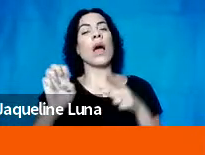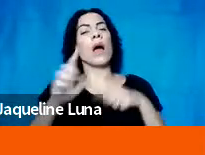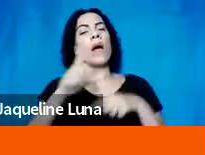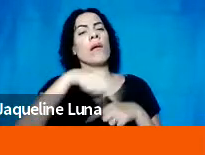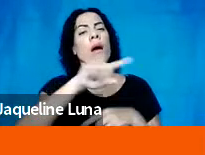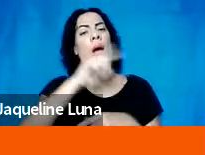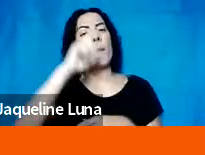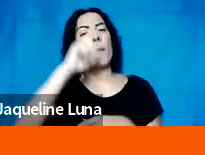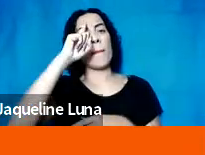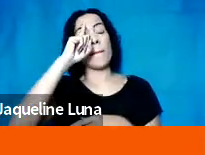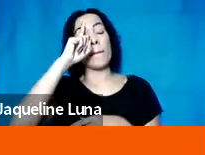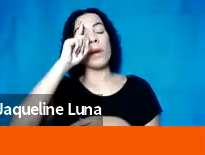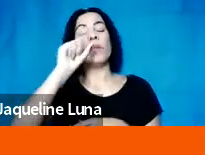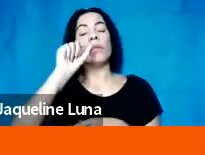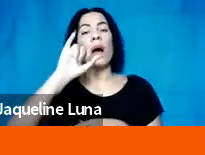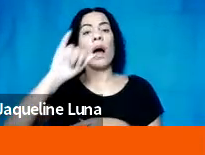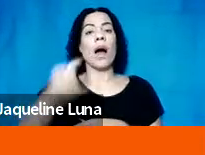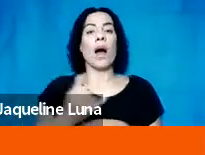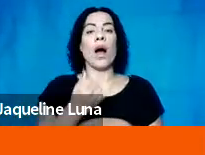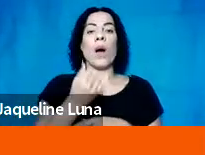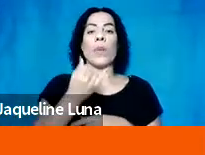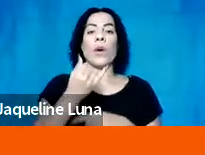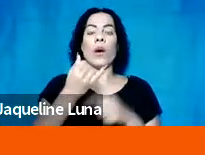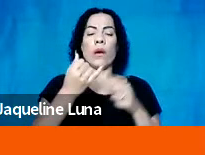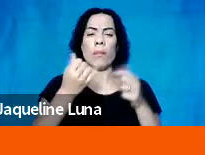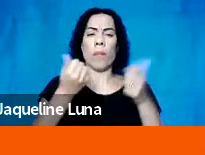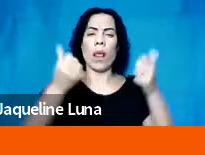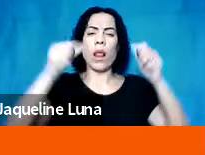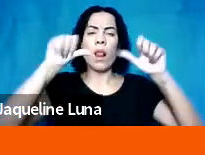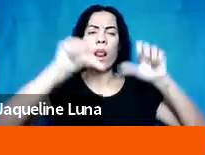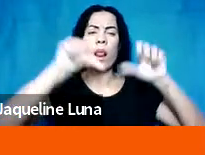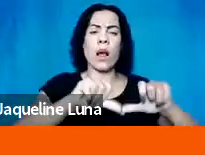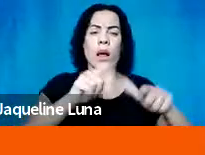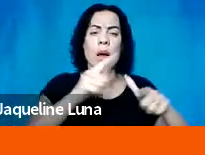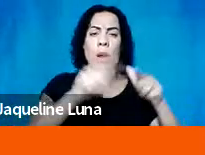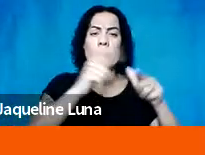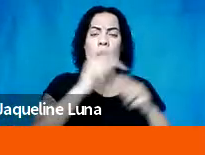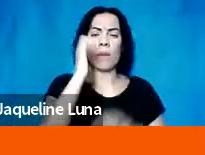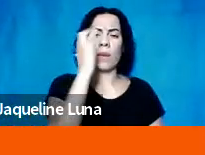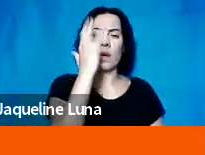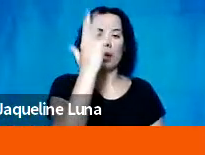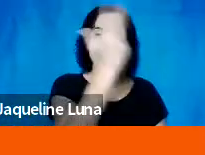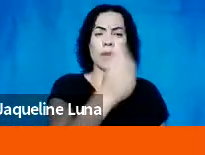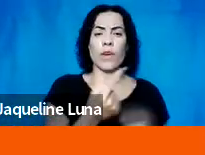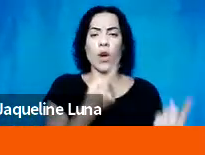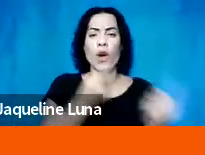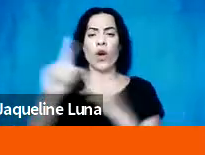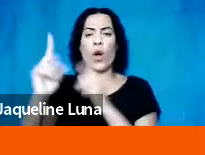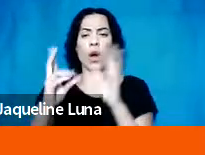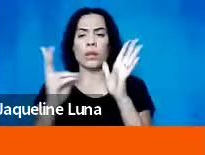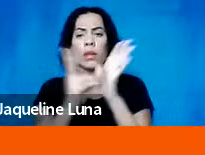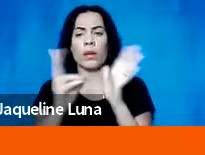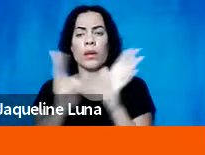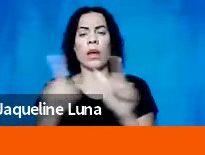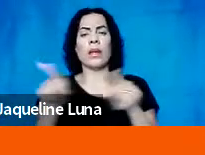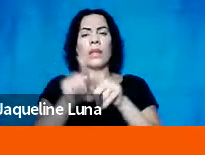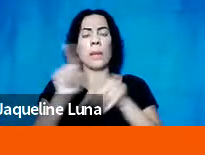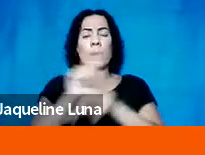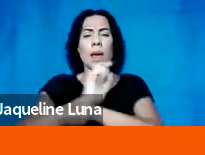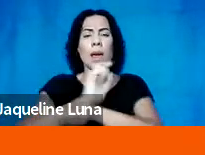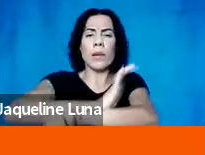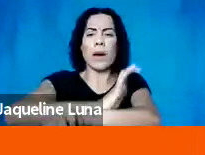para aprofundar a destruição ambiental, o genocídio indígena, a necropolítica racial no campo e nas